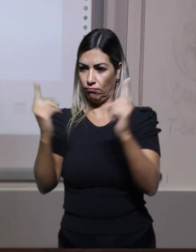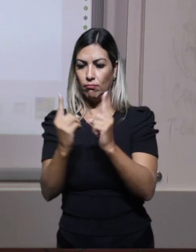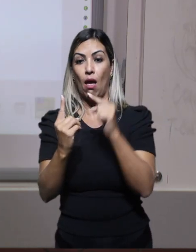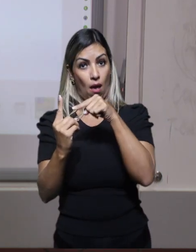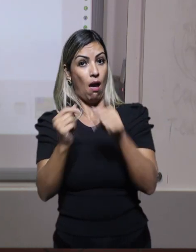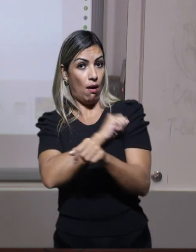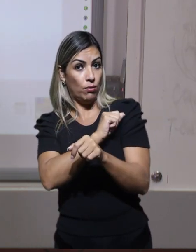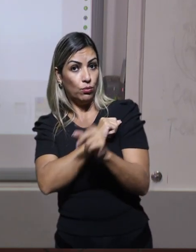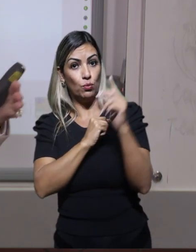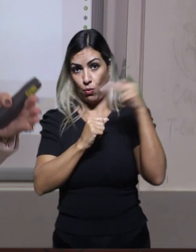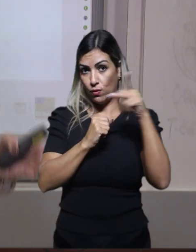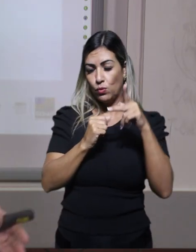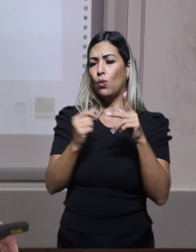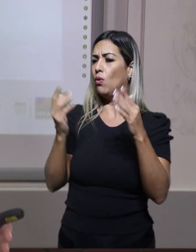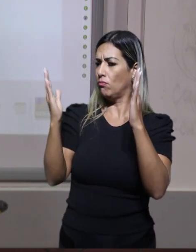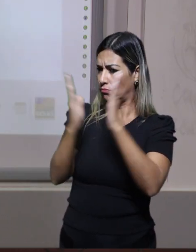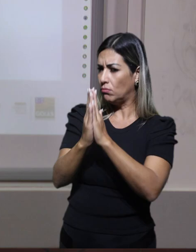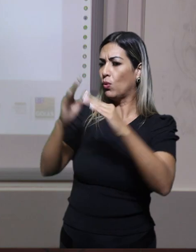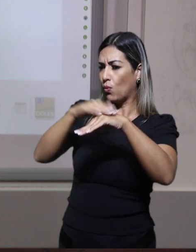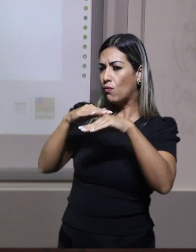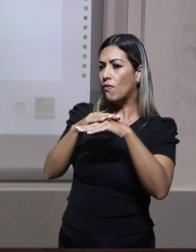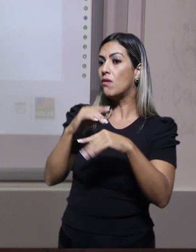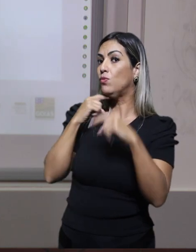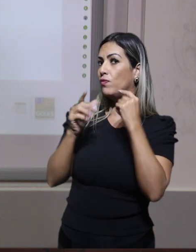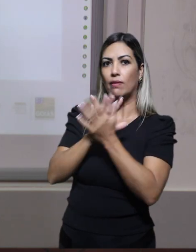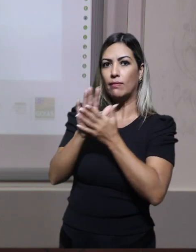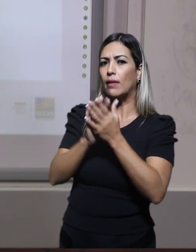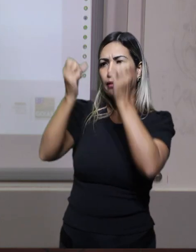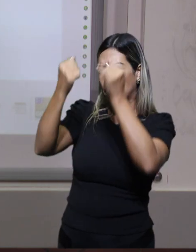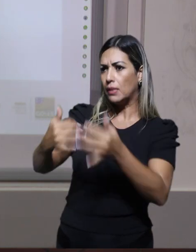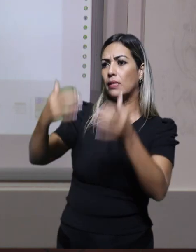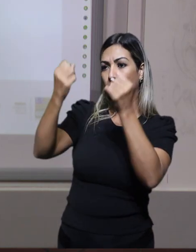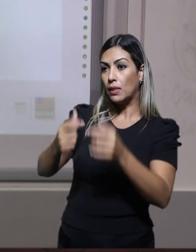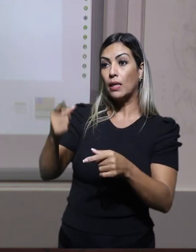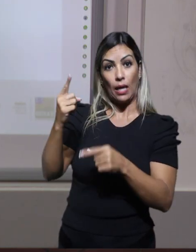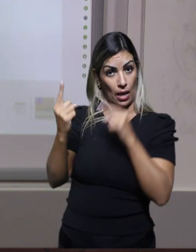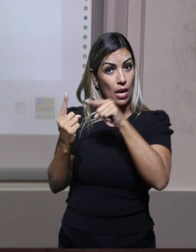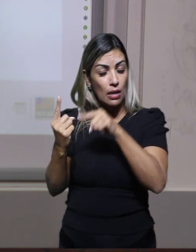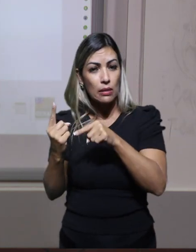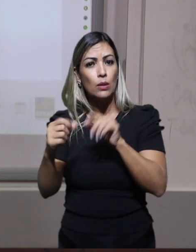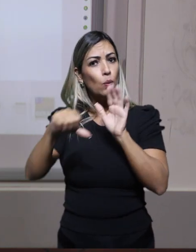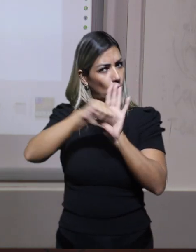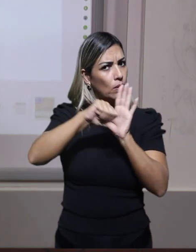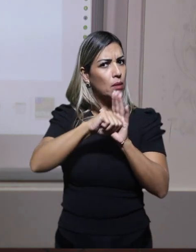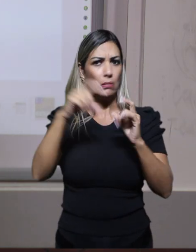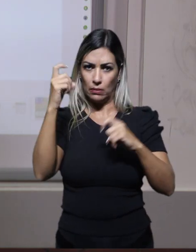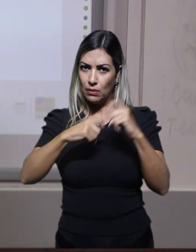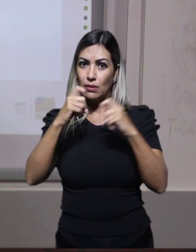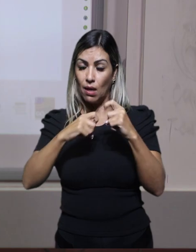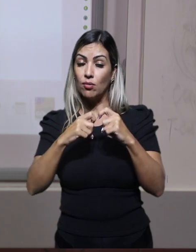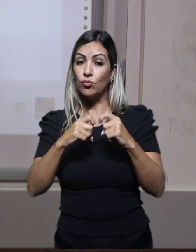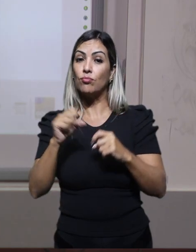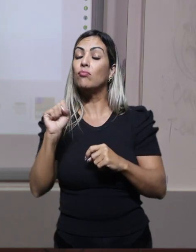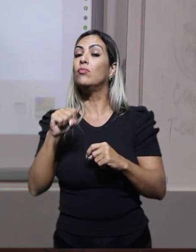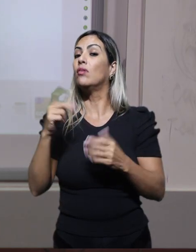e sem duvidar da palavra dessas pessoas. Porque normalmente os crimes sexuais, eles são